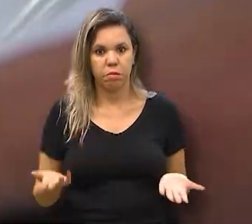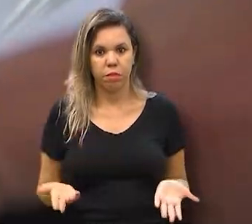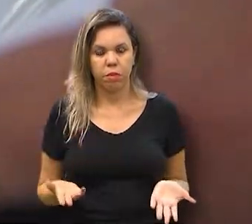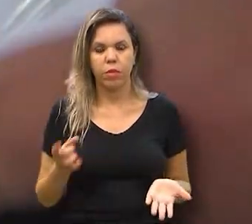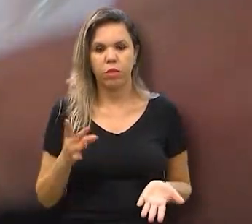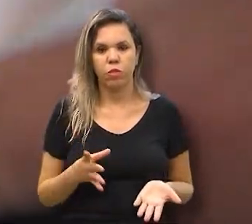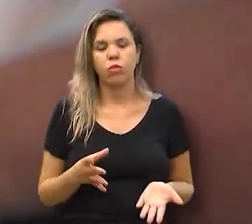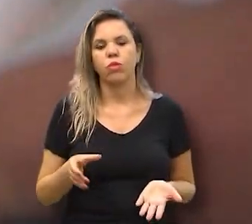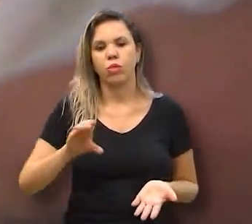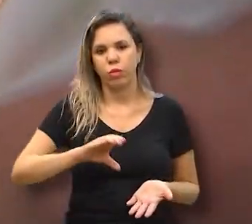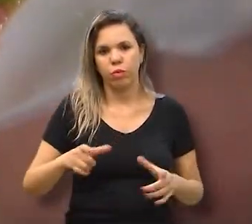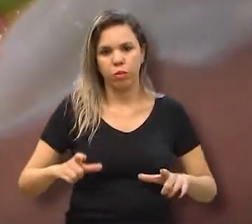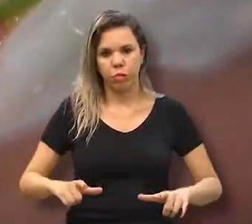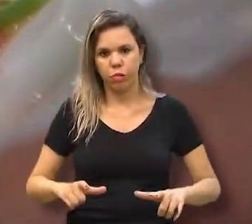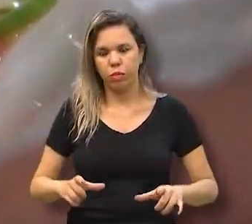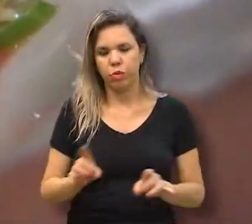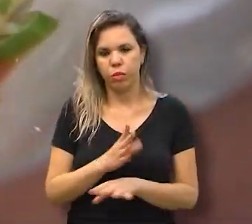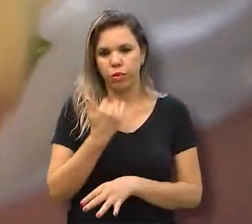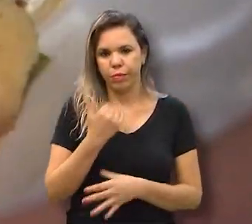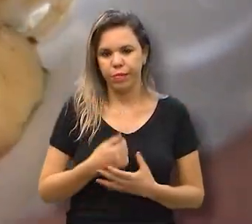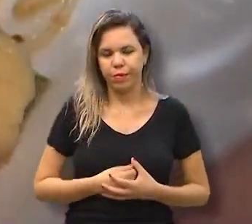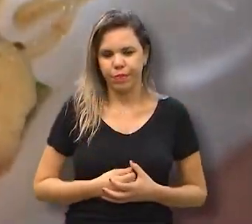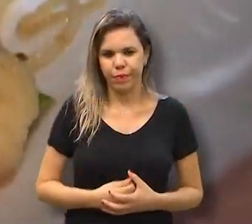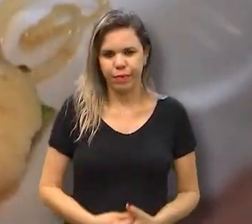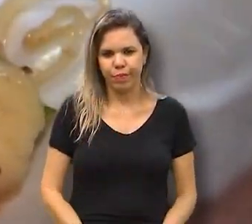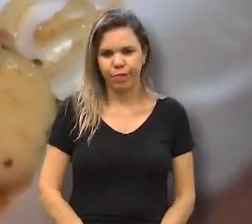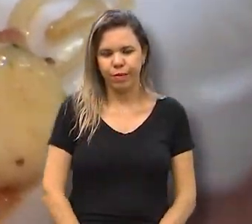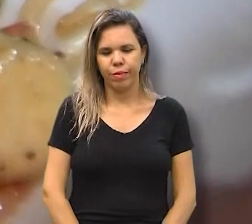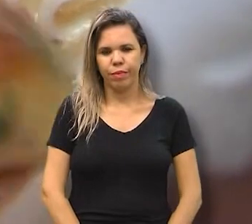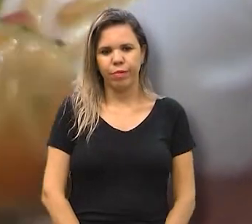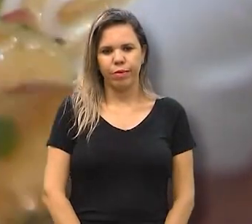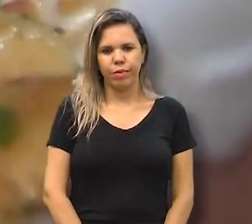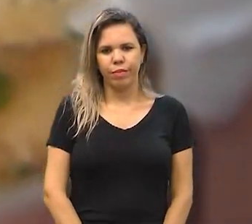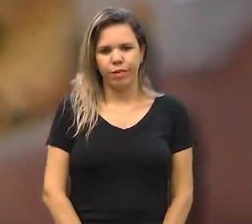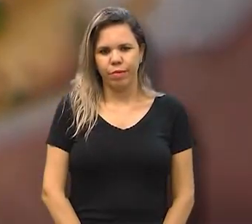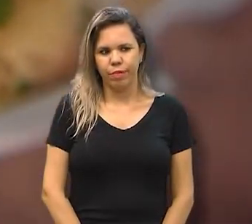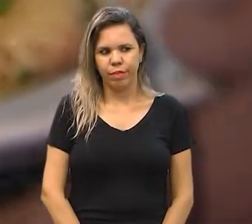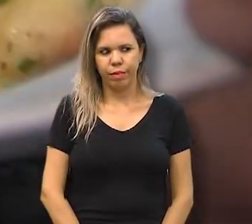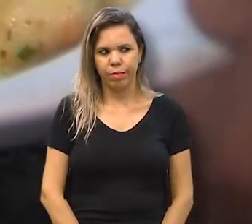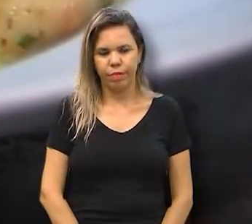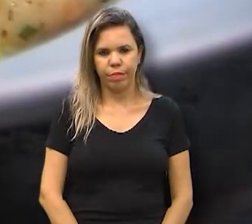E aí, só empratar e servir. Está pronta a nossa receita.